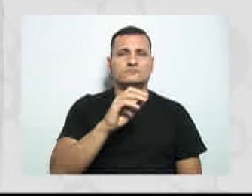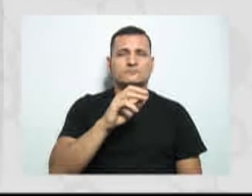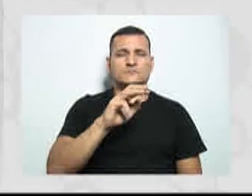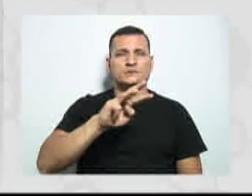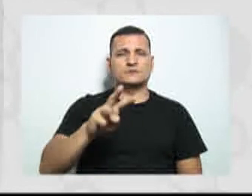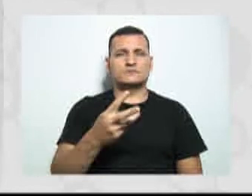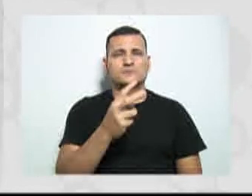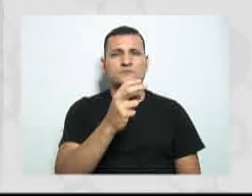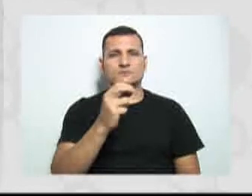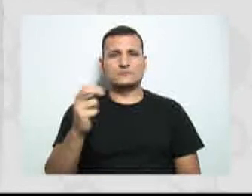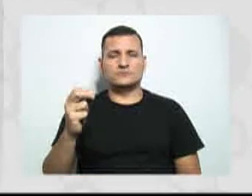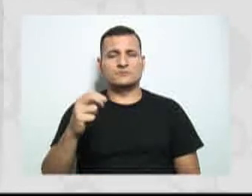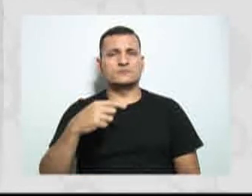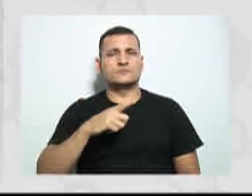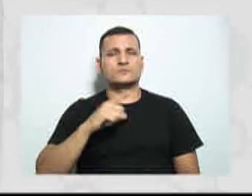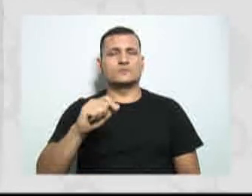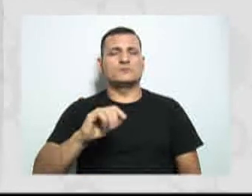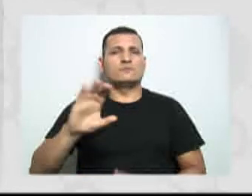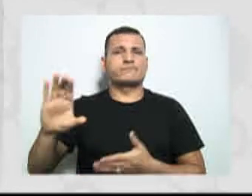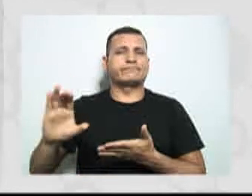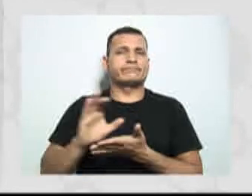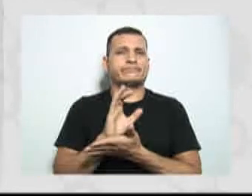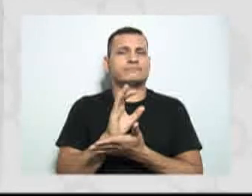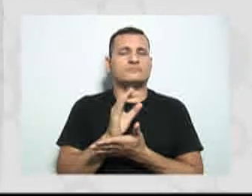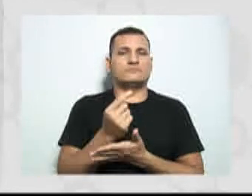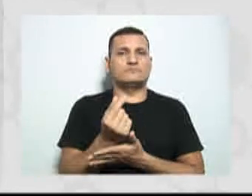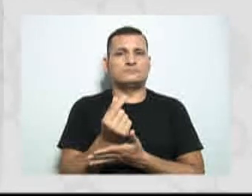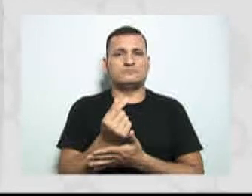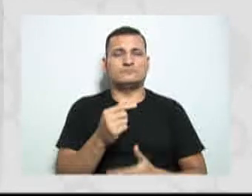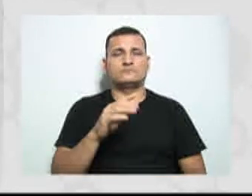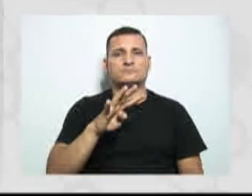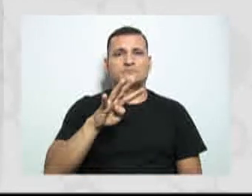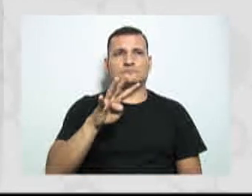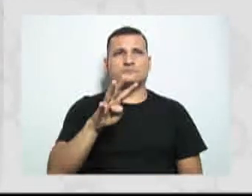vou ter um lucro operacional líquido de quanto?